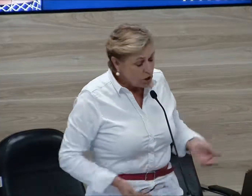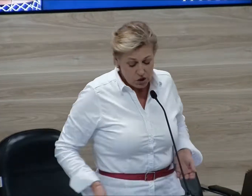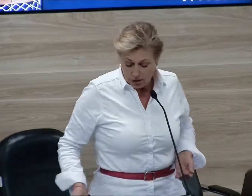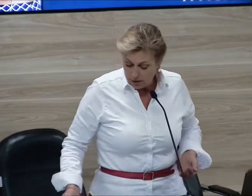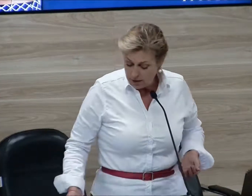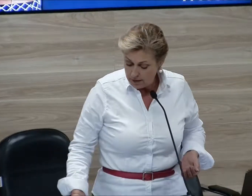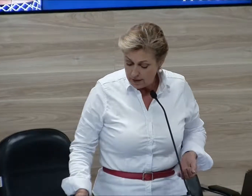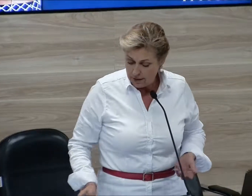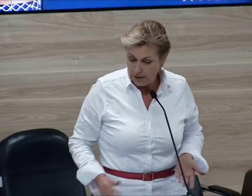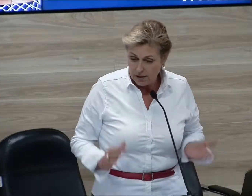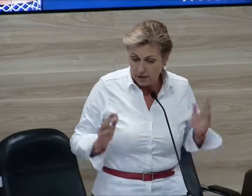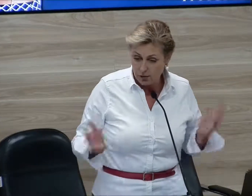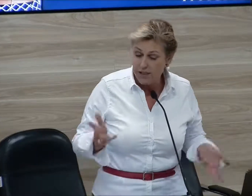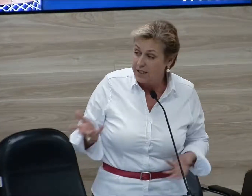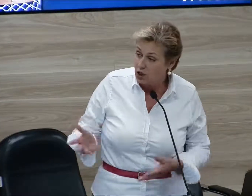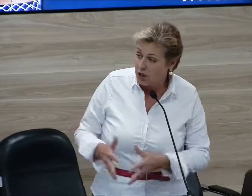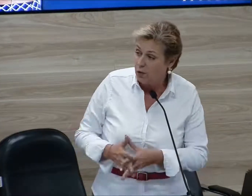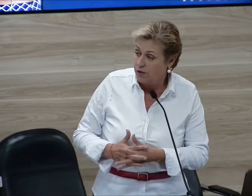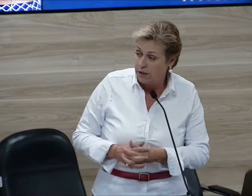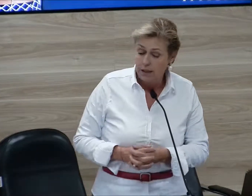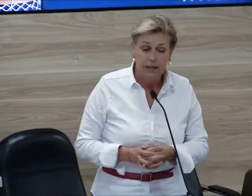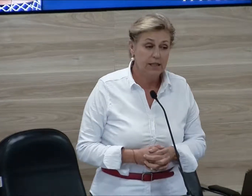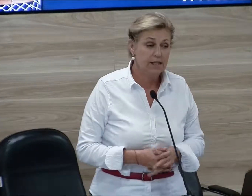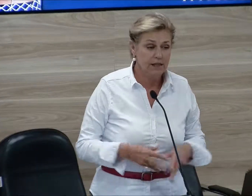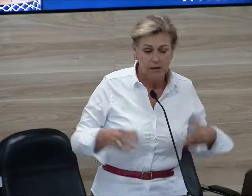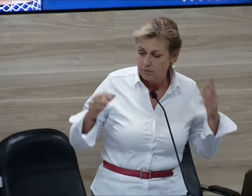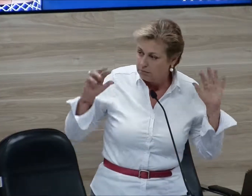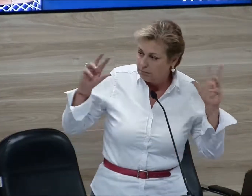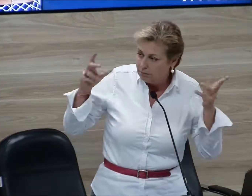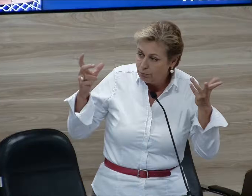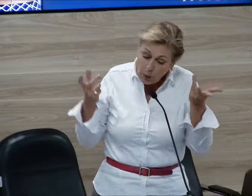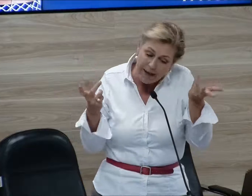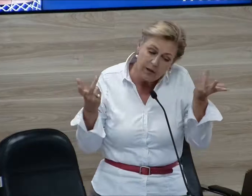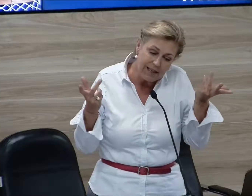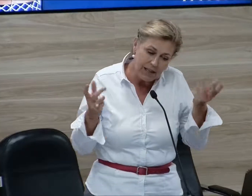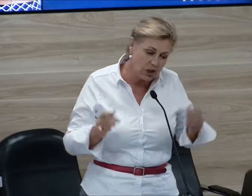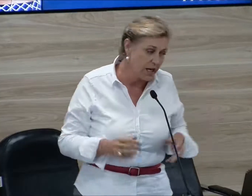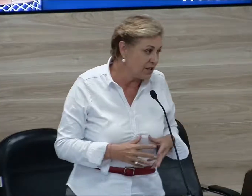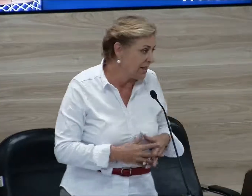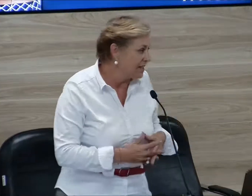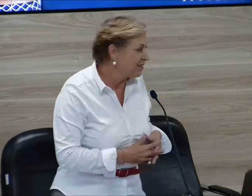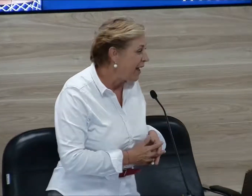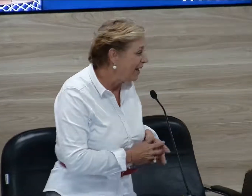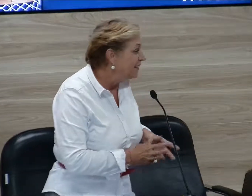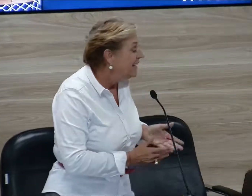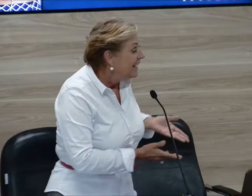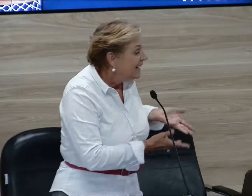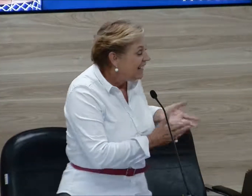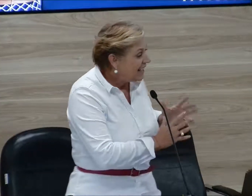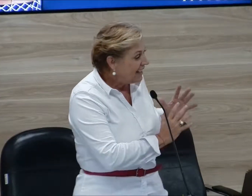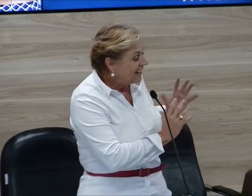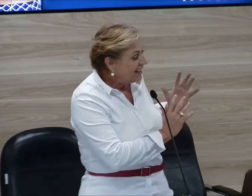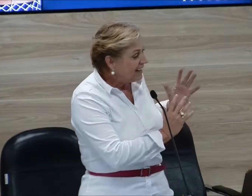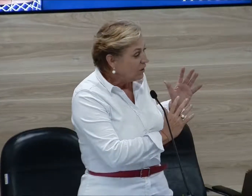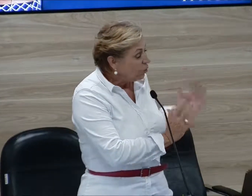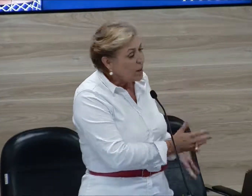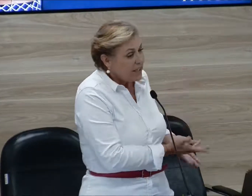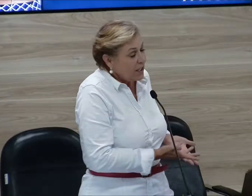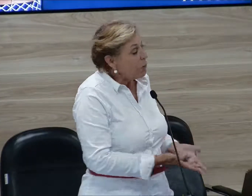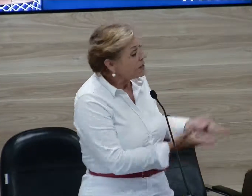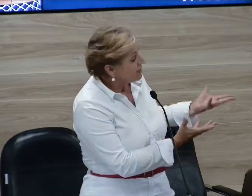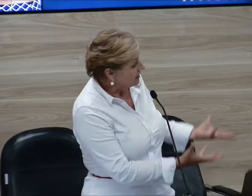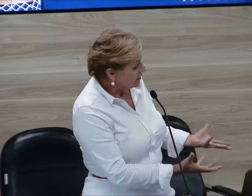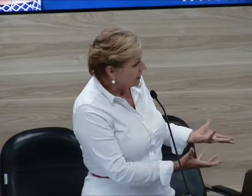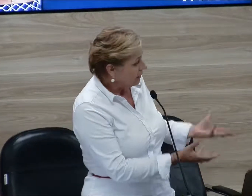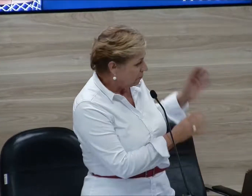Existem hoje 2 estilos desse bueiro inteligente que eles falam. Um é